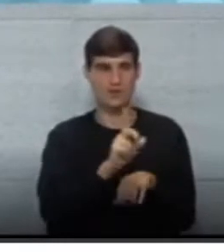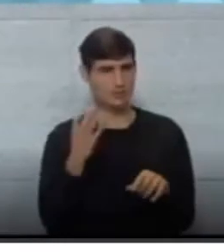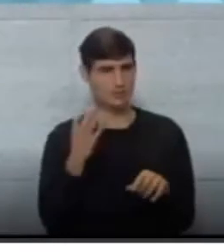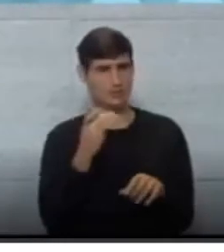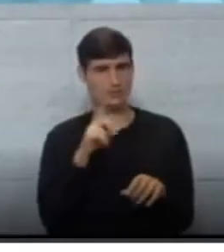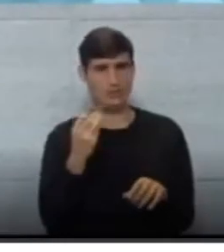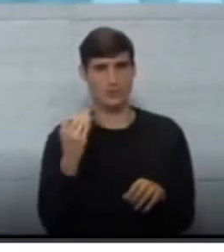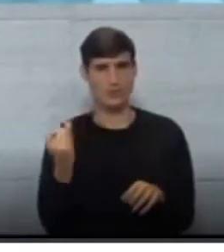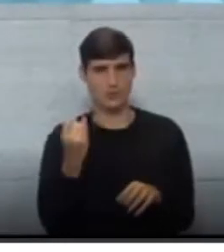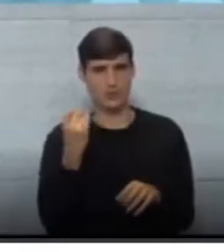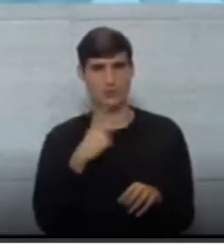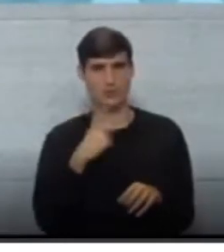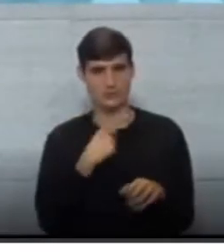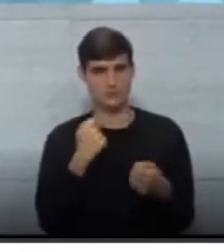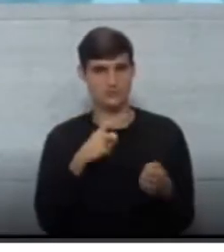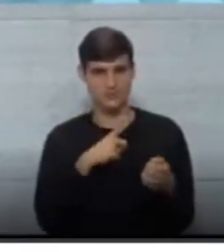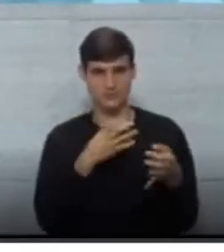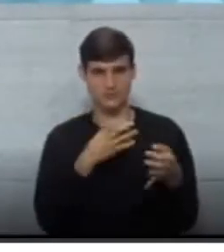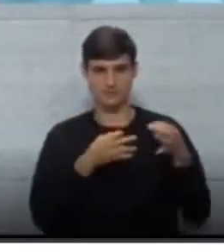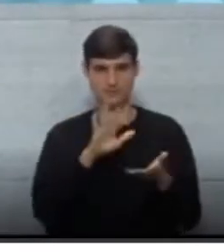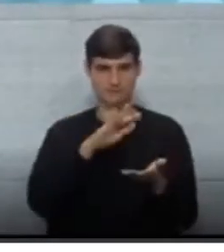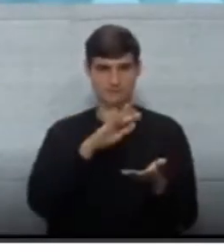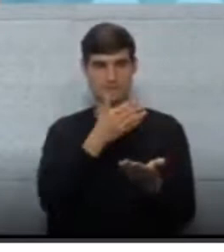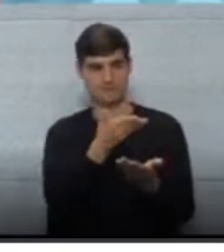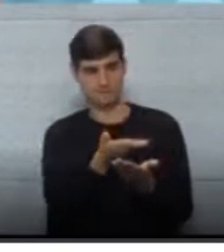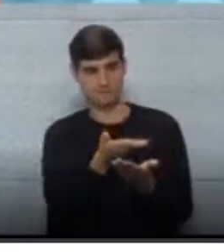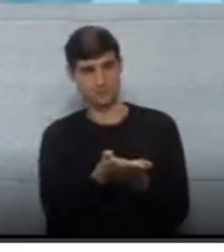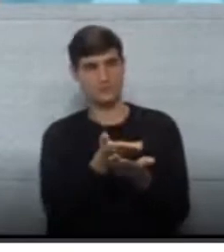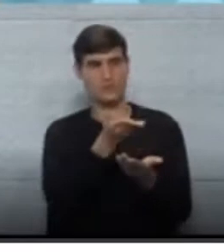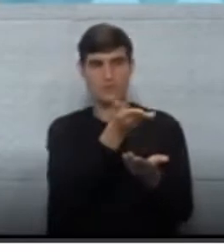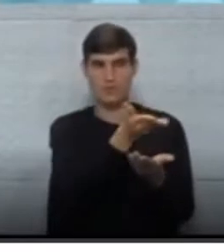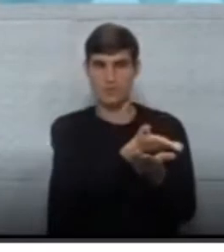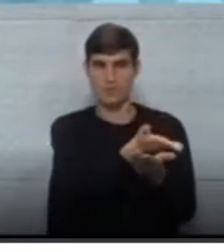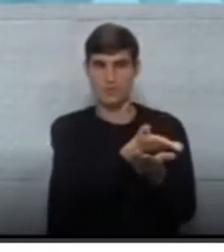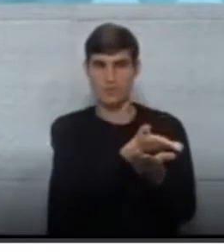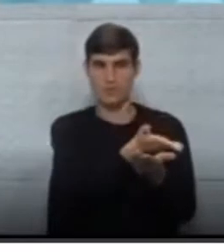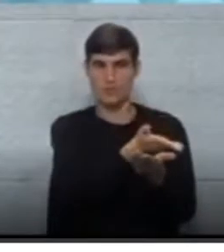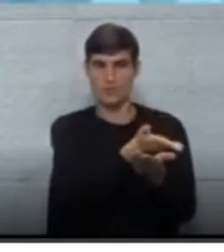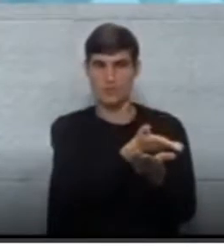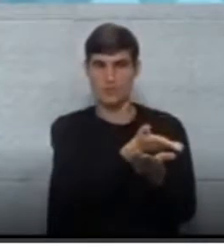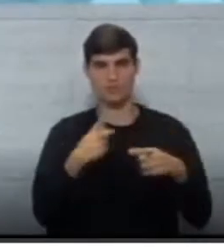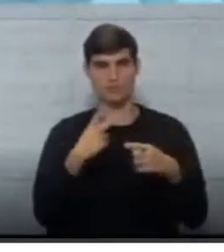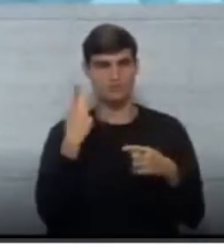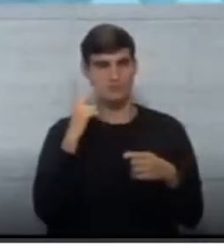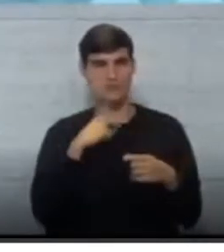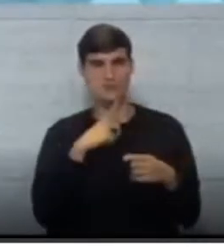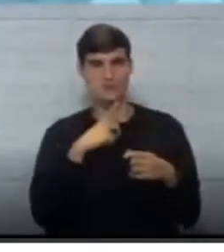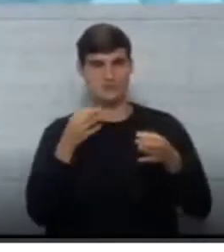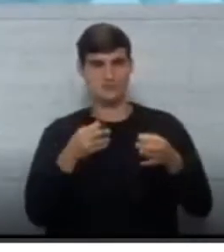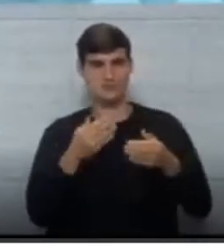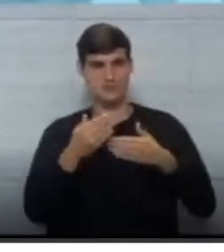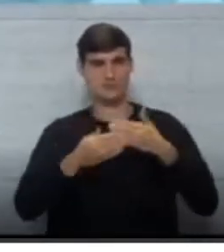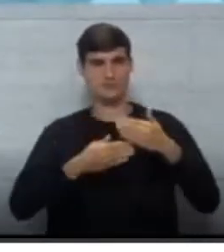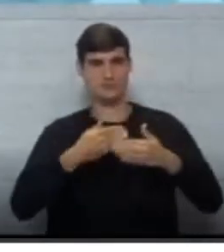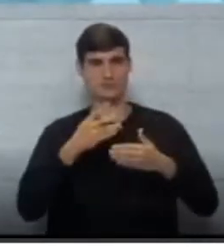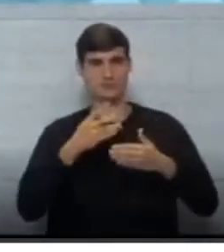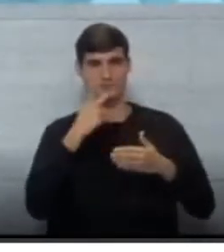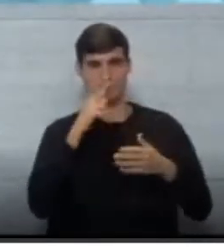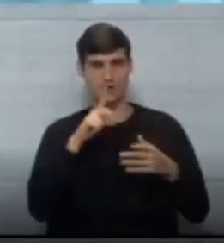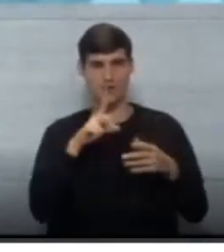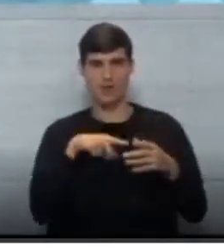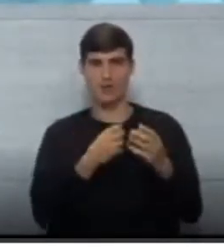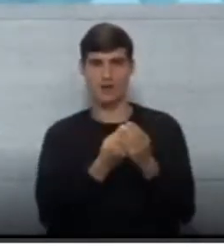procedimento para garantir que não haja alteração no cultivo do estafilococcus. Senão a gente pode ter colônias